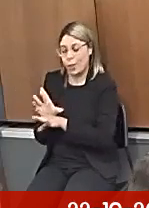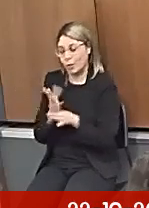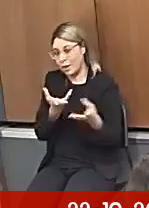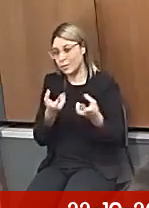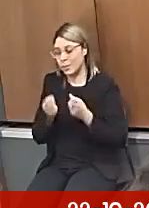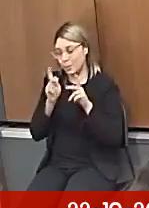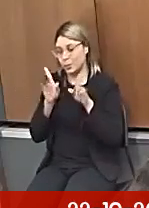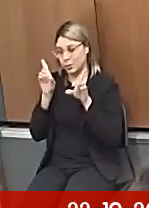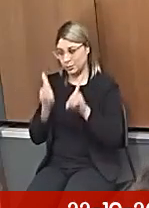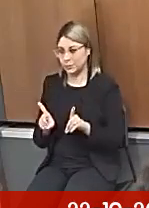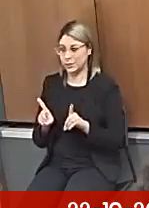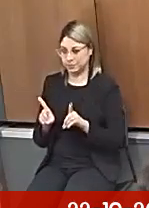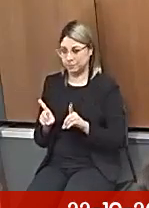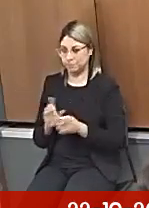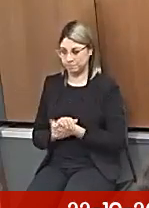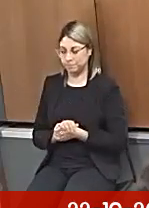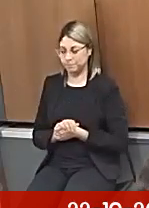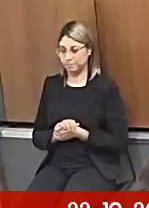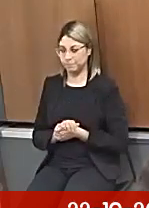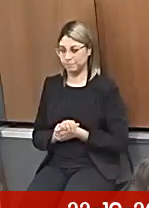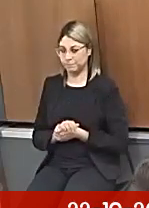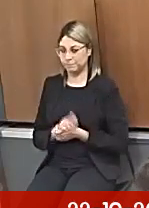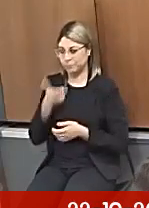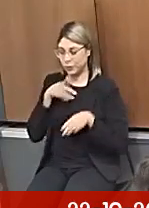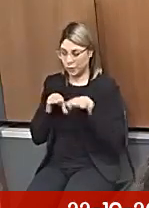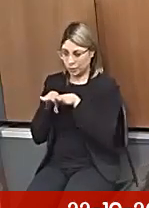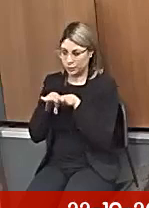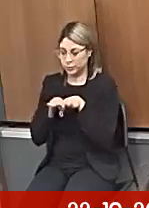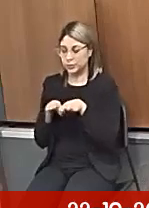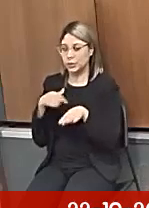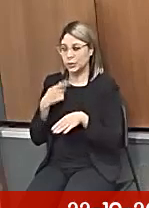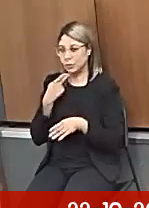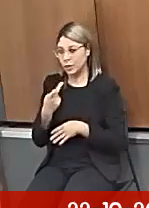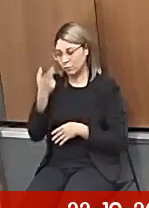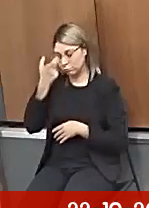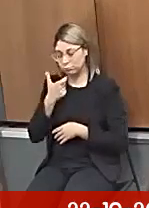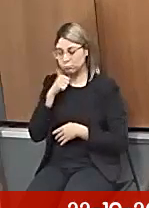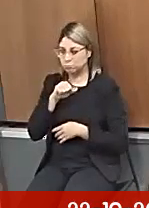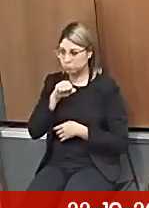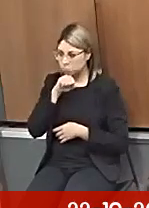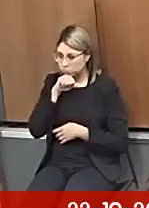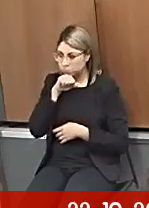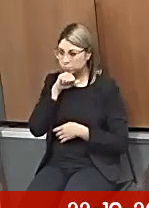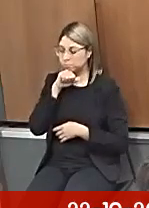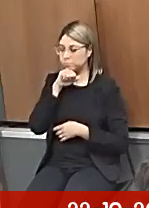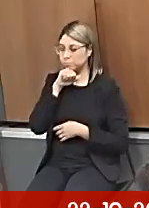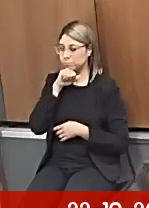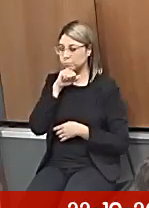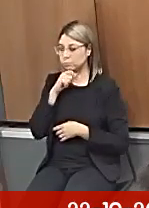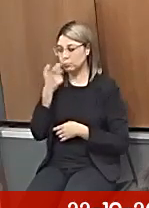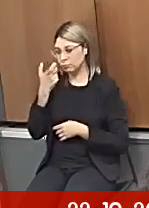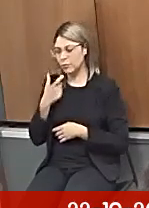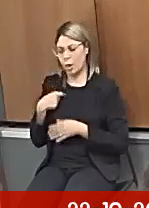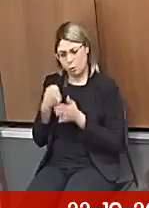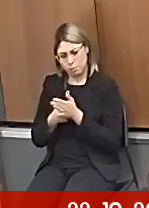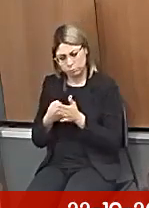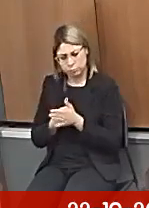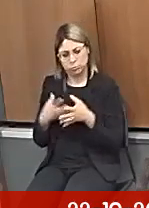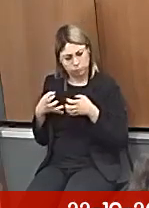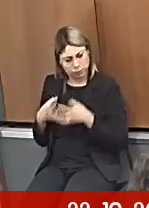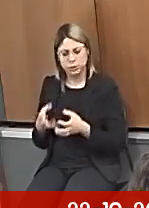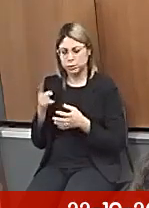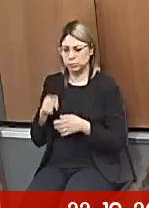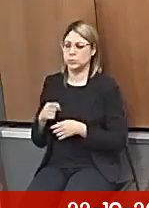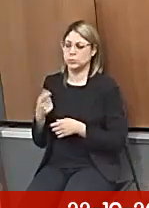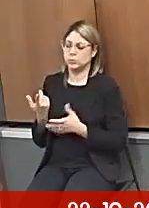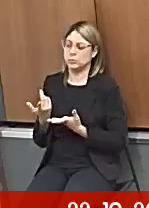a deficiência para, né, estar igual. Tá? Eu estou falando como mãe, como eu sou, brigo muito por essa